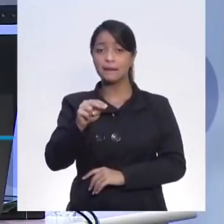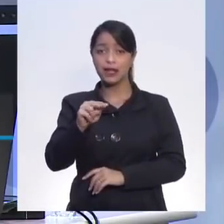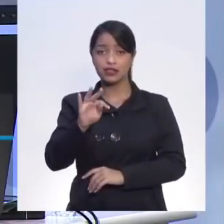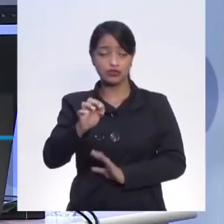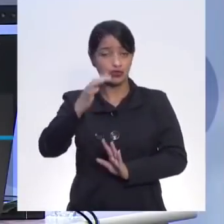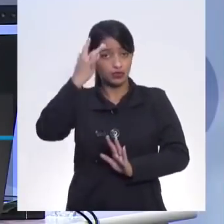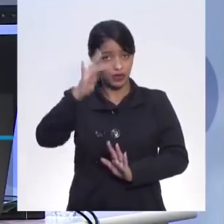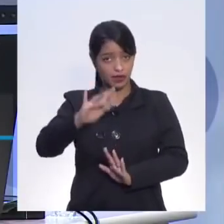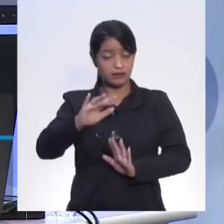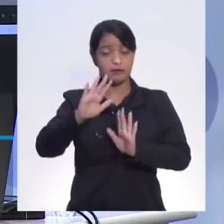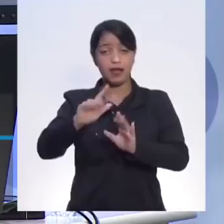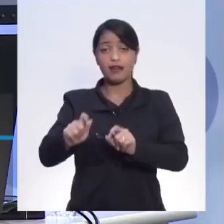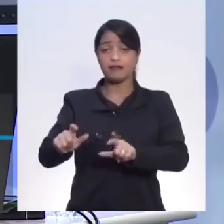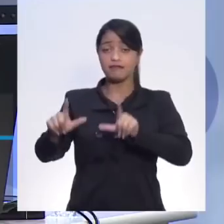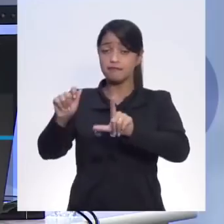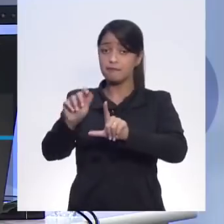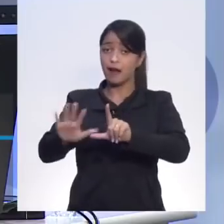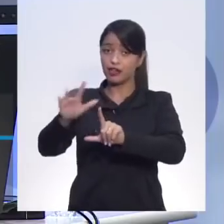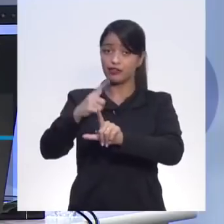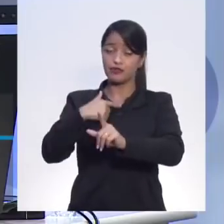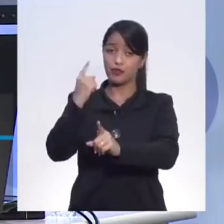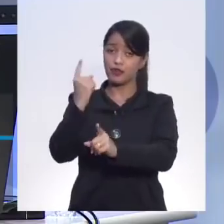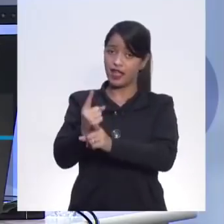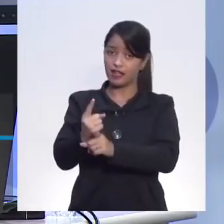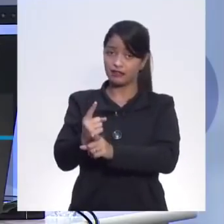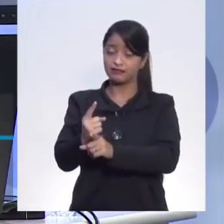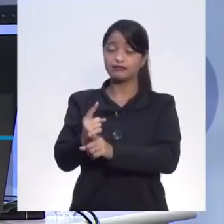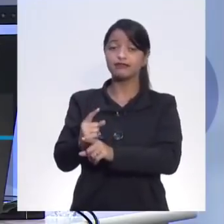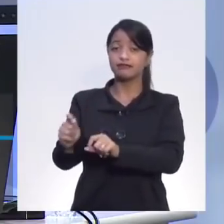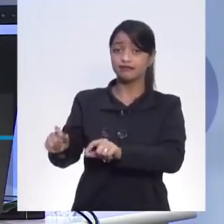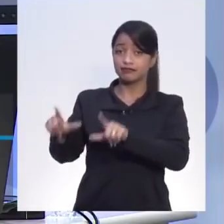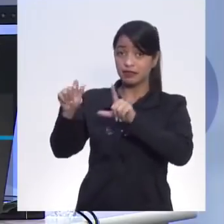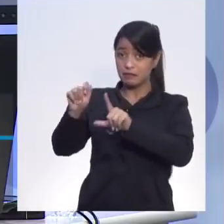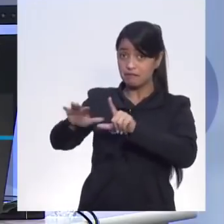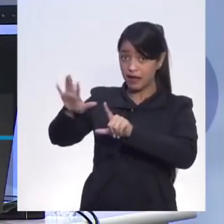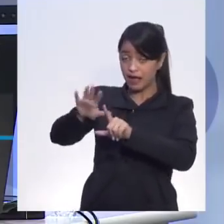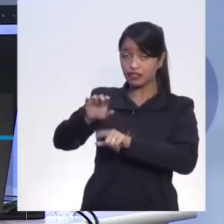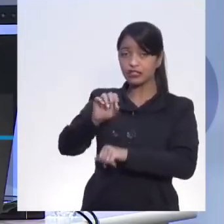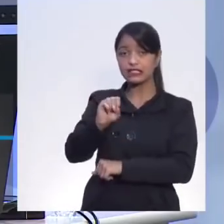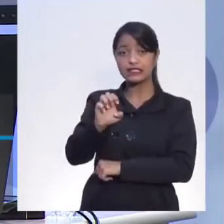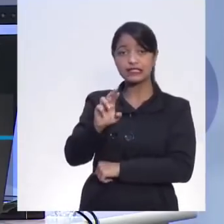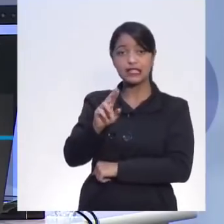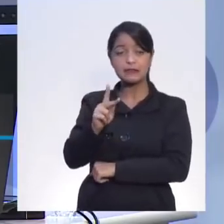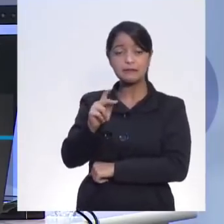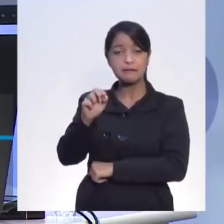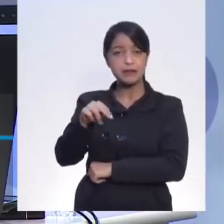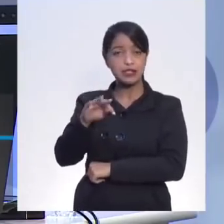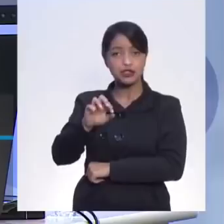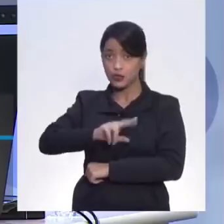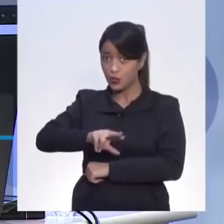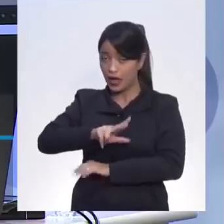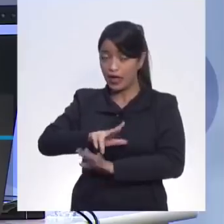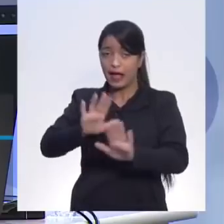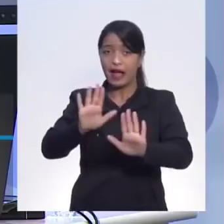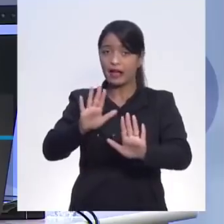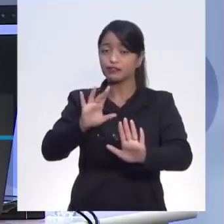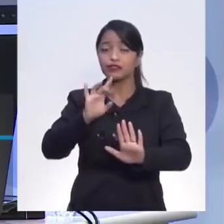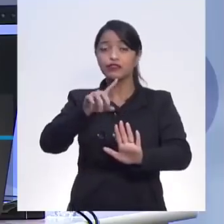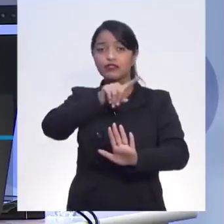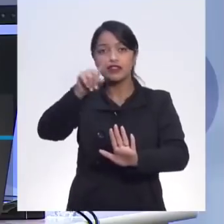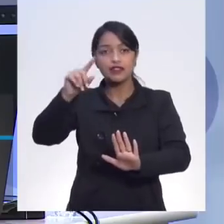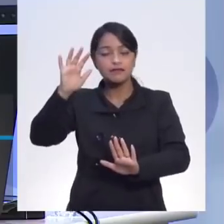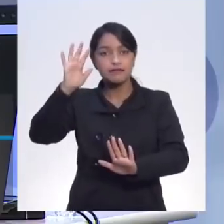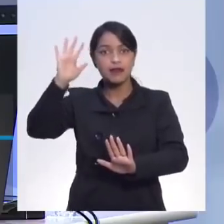que eu consegui achar. Então, finge que se não for uma serpente pelo amor de Deus, mas é só para vocês terem ludicamente aí o que poderia